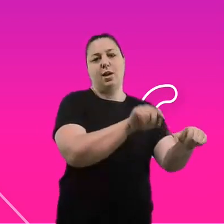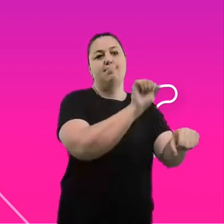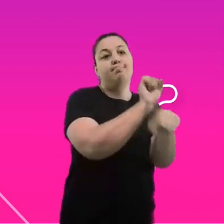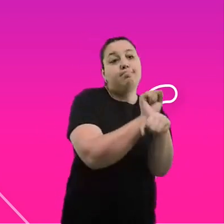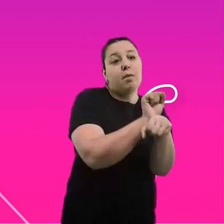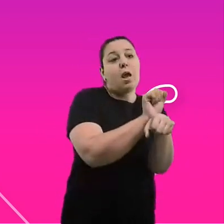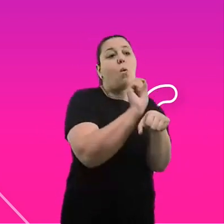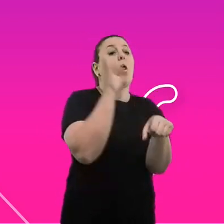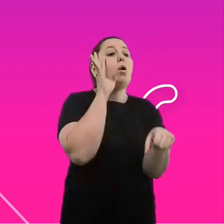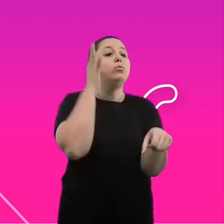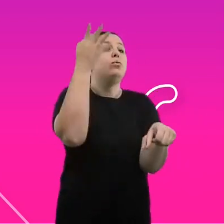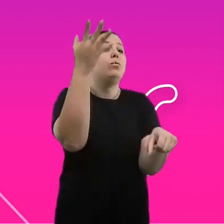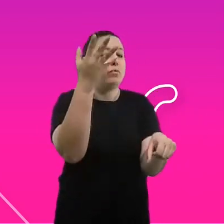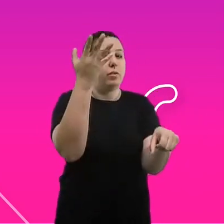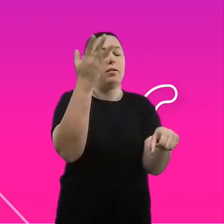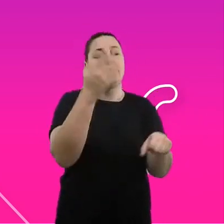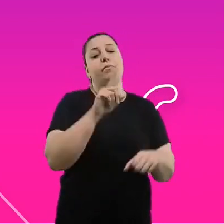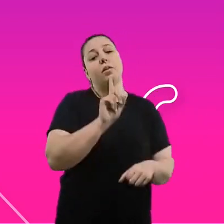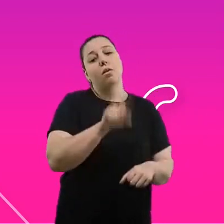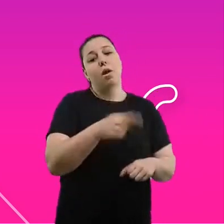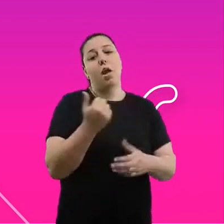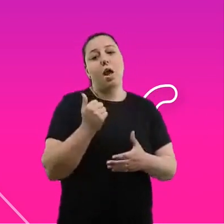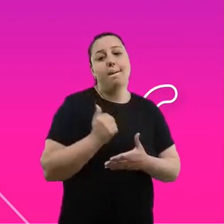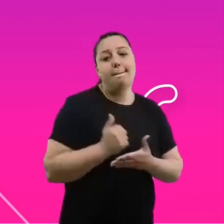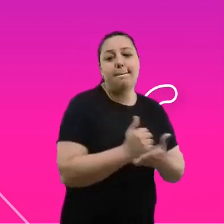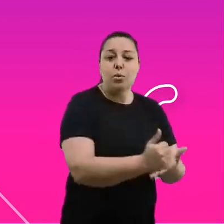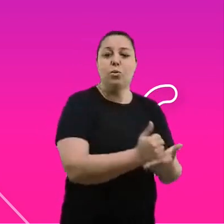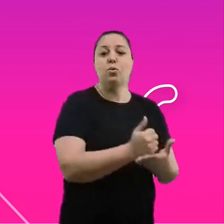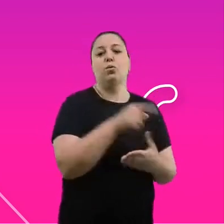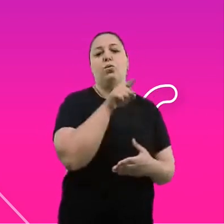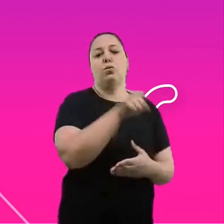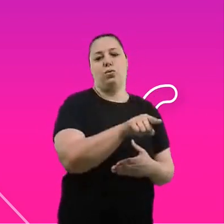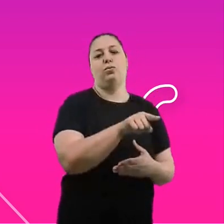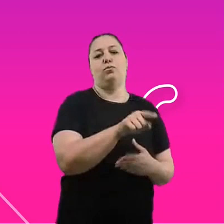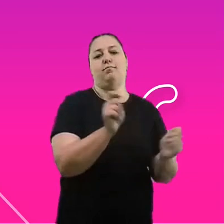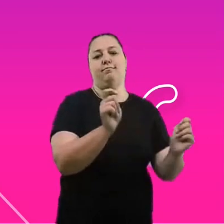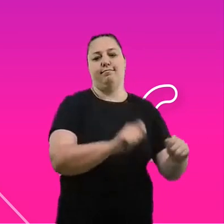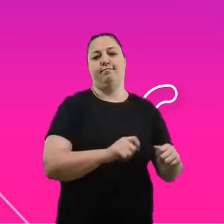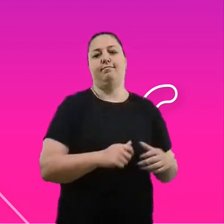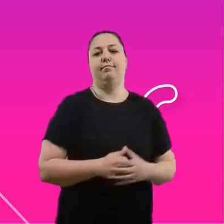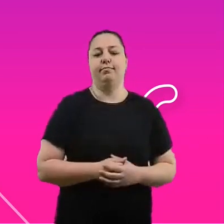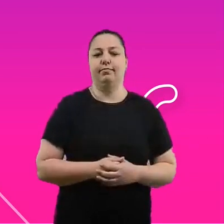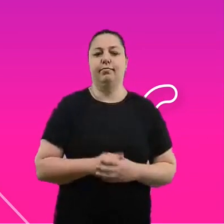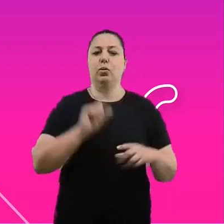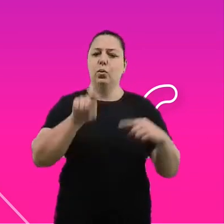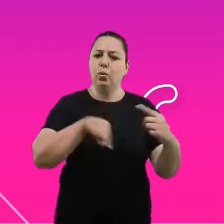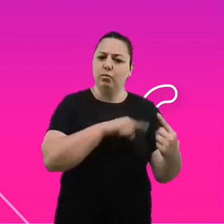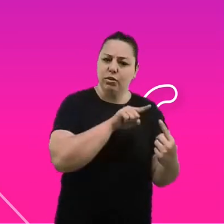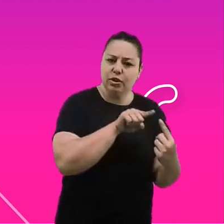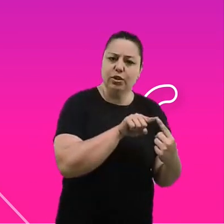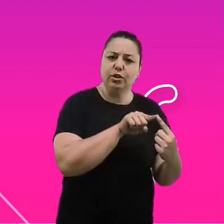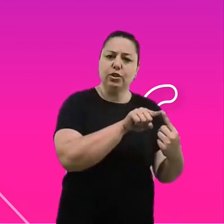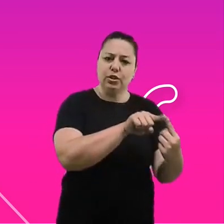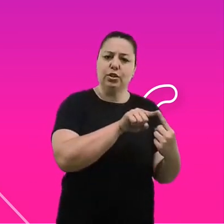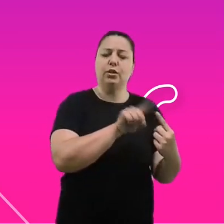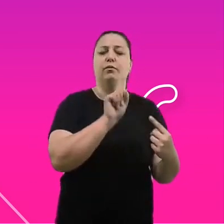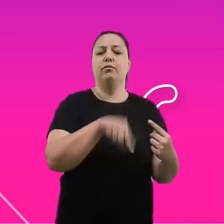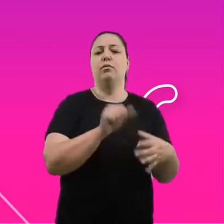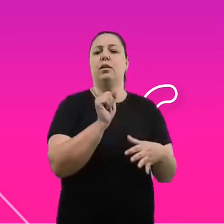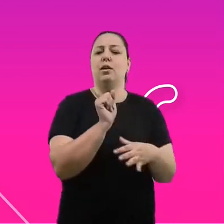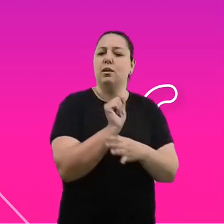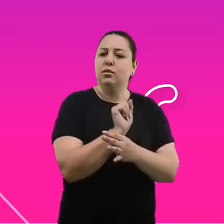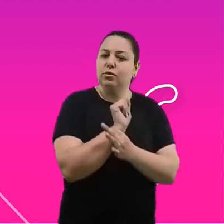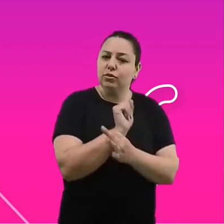de auxílio e apoio para conferir a eficiência desses processos. O objetivo seria garantir o cumprimento do